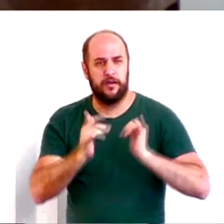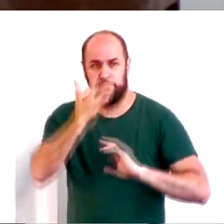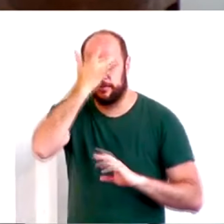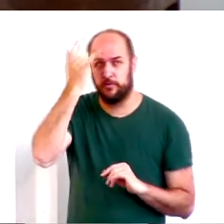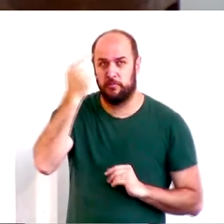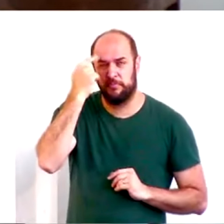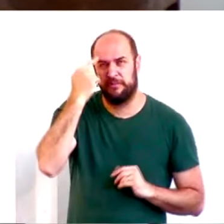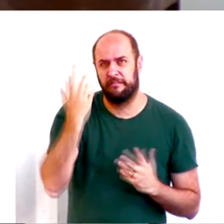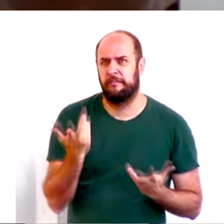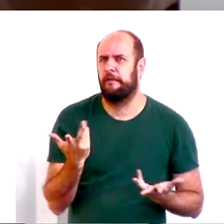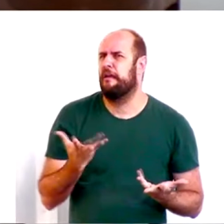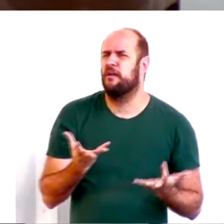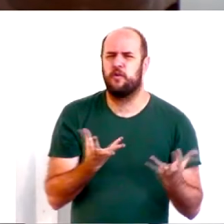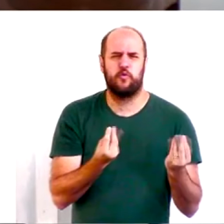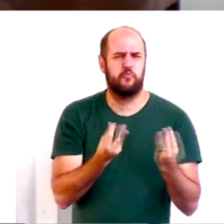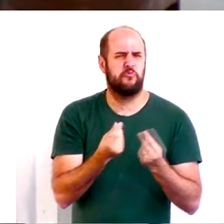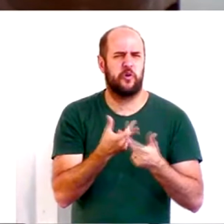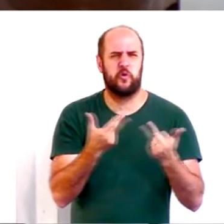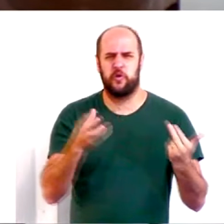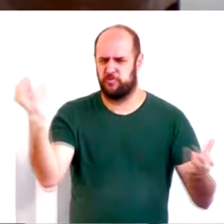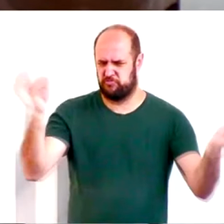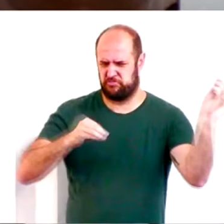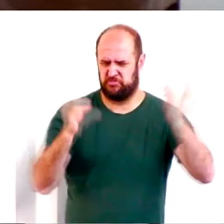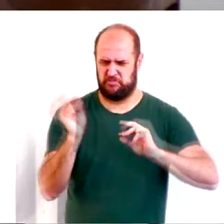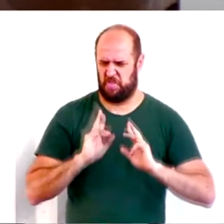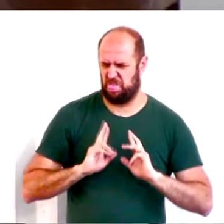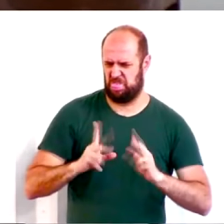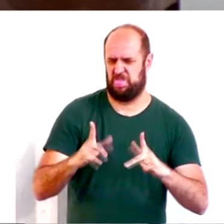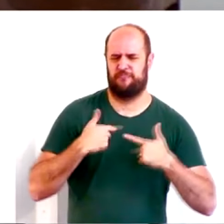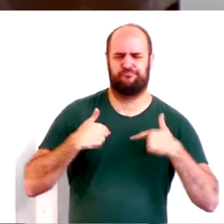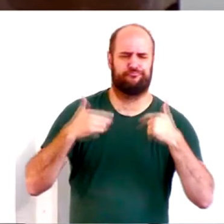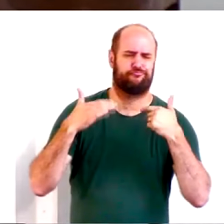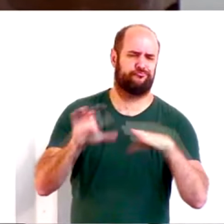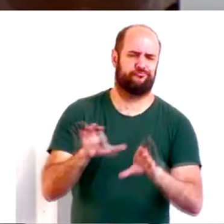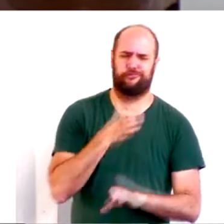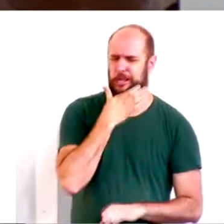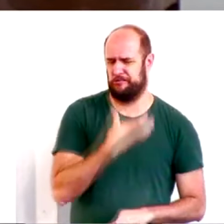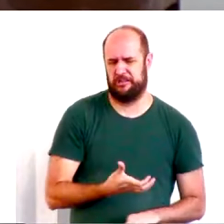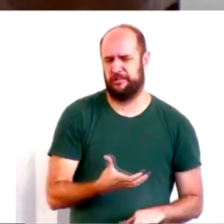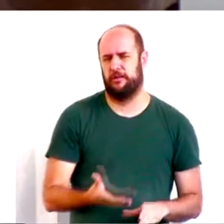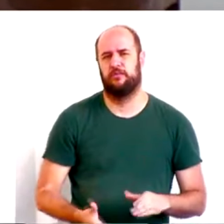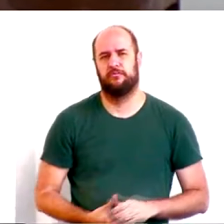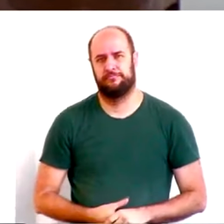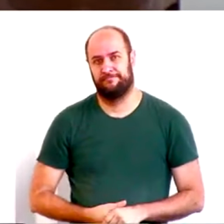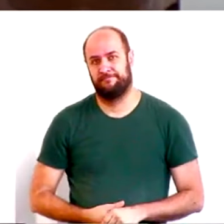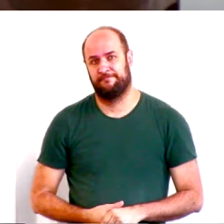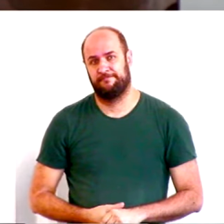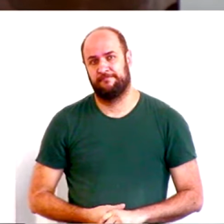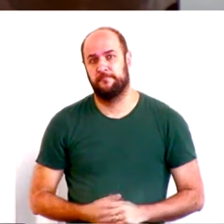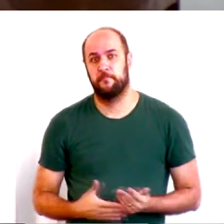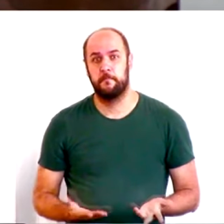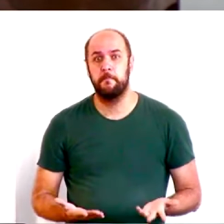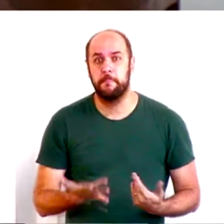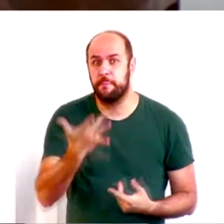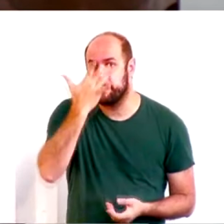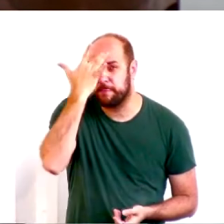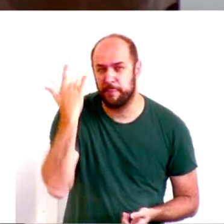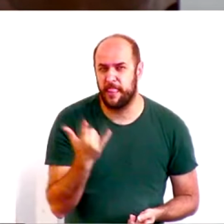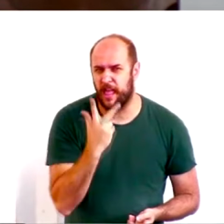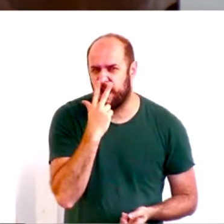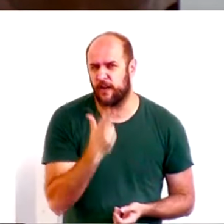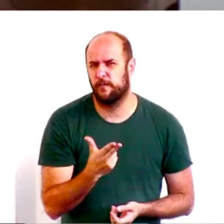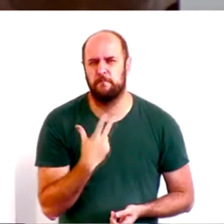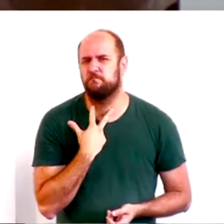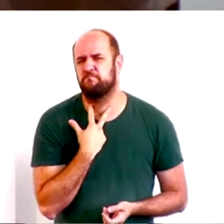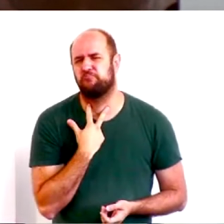Olha tem tanta coisa estranha no Natal que eu não quero me associar a isso e Então muitos acham que não se deveria